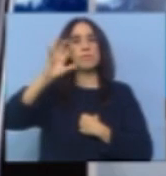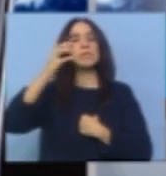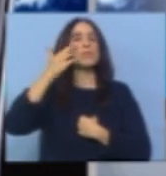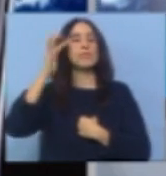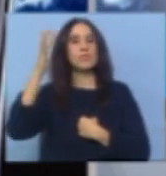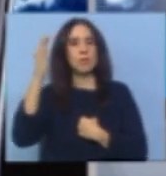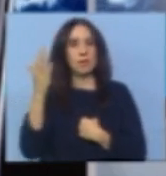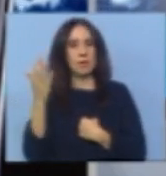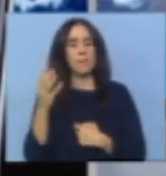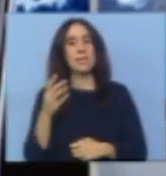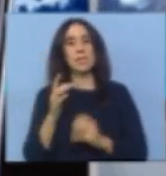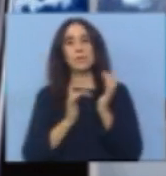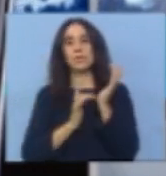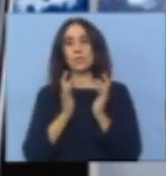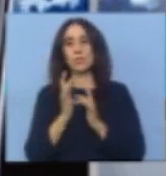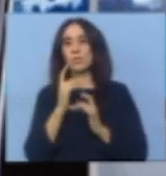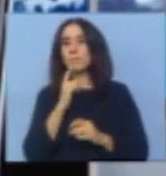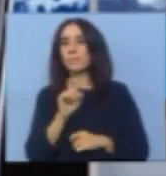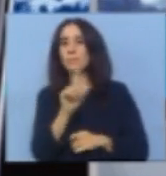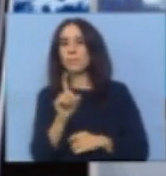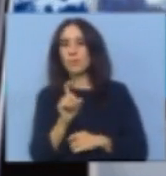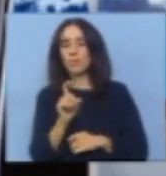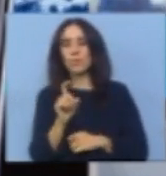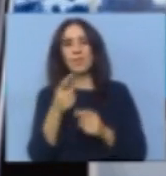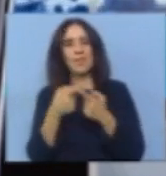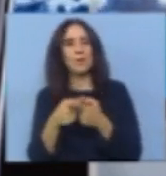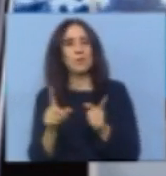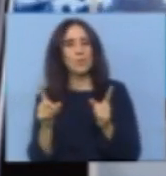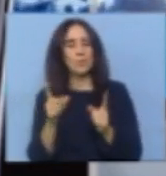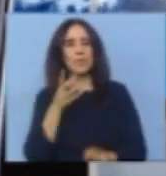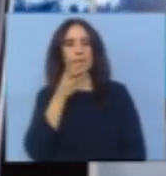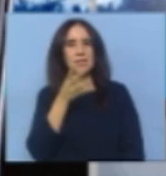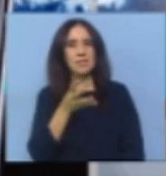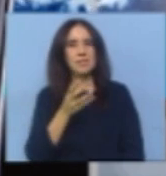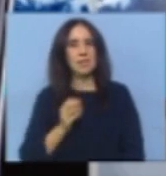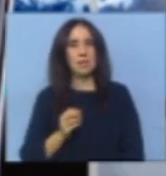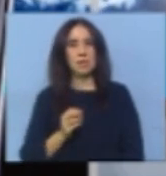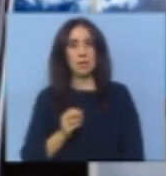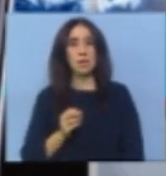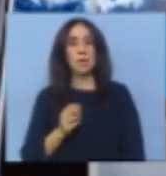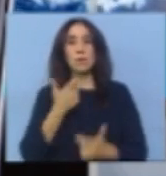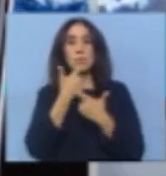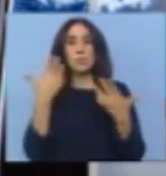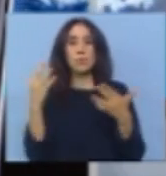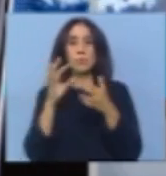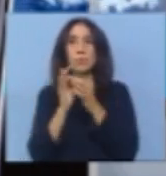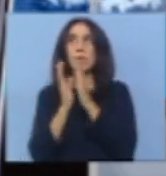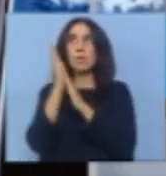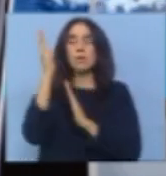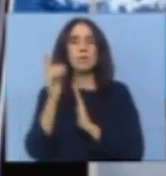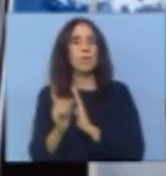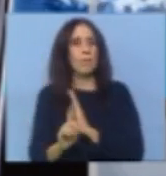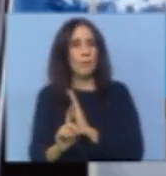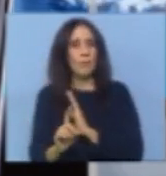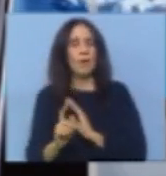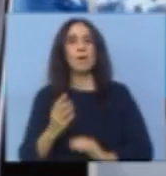estrangeira. E Jesus o que pergunta é de outra natureza, é dizer, tudo tem a ver com Deus ou não?